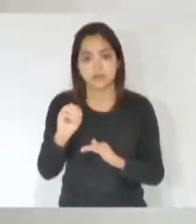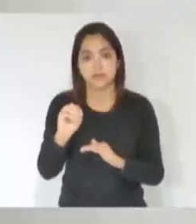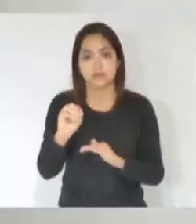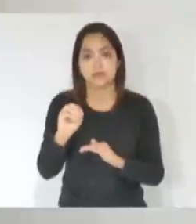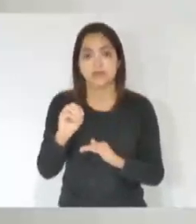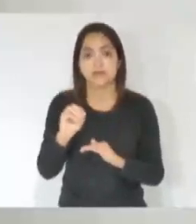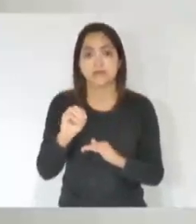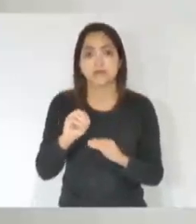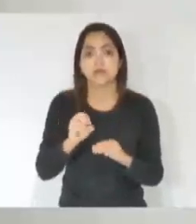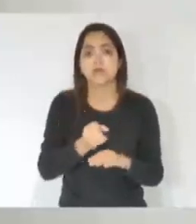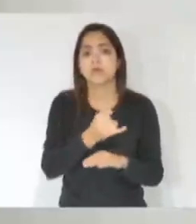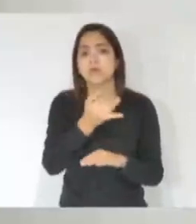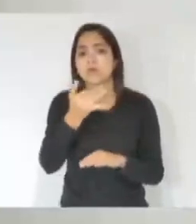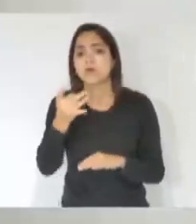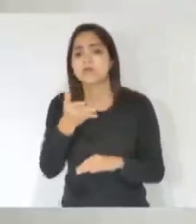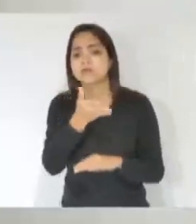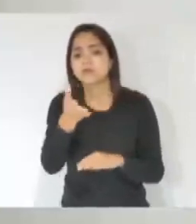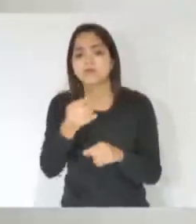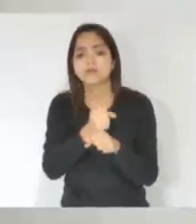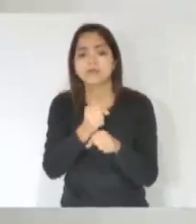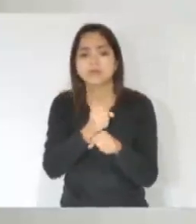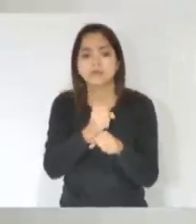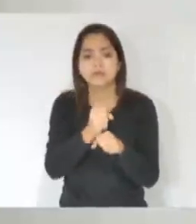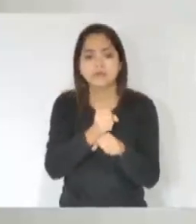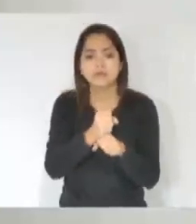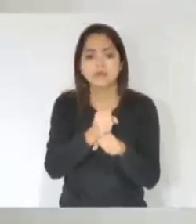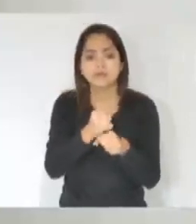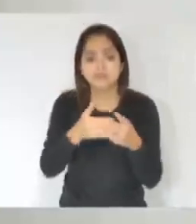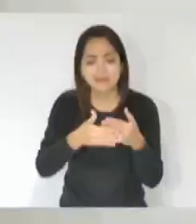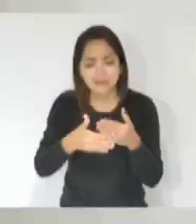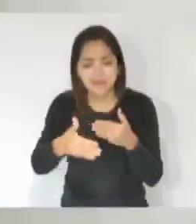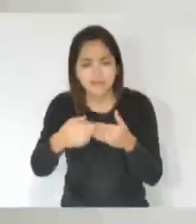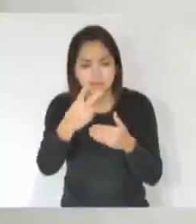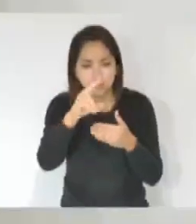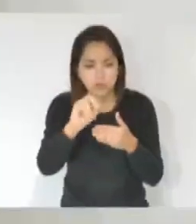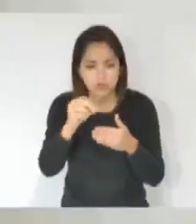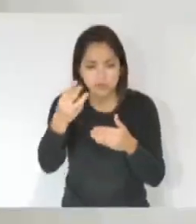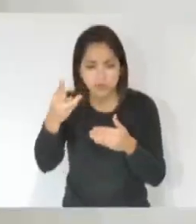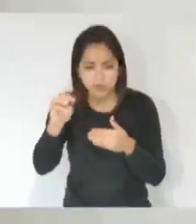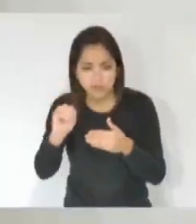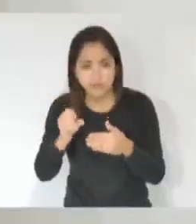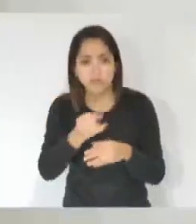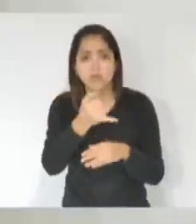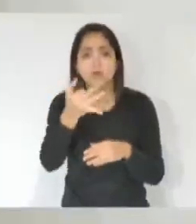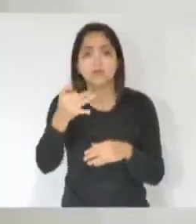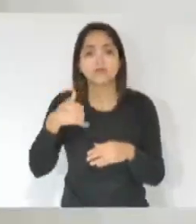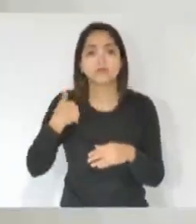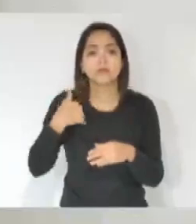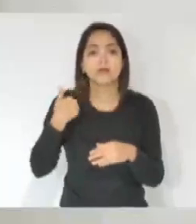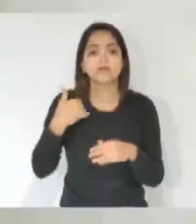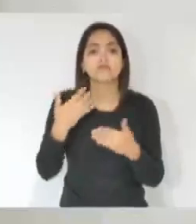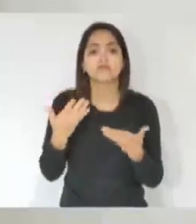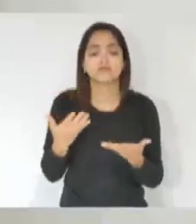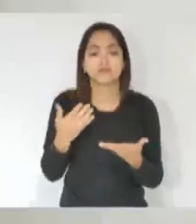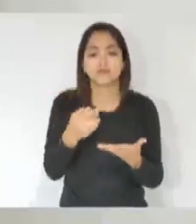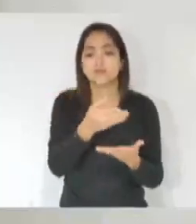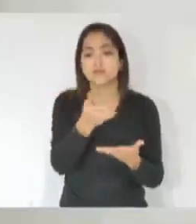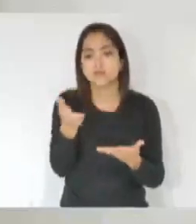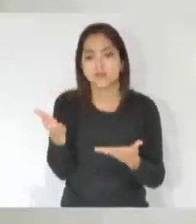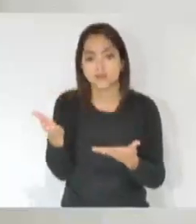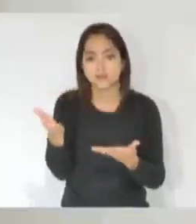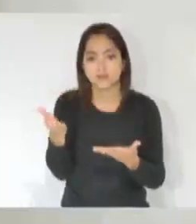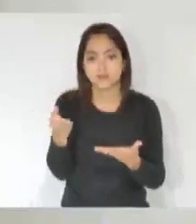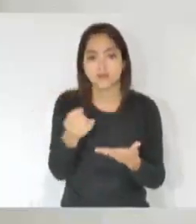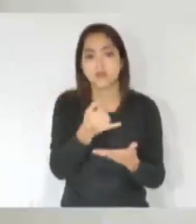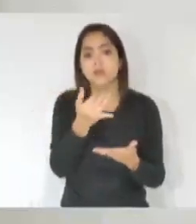senhores, quantos anos vocês terão em 2030? Calculem aí, por favor, rapidamente. Quantos